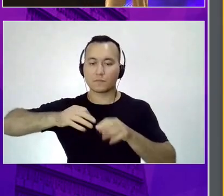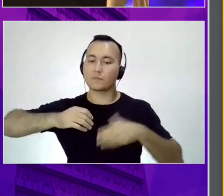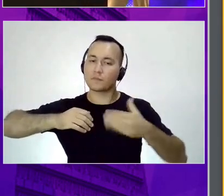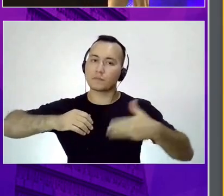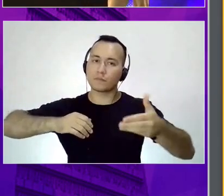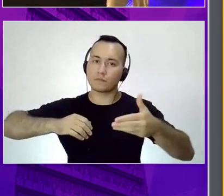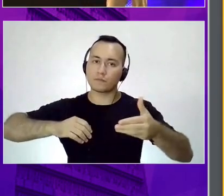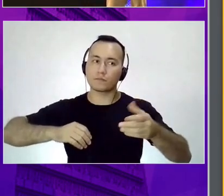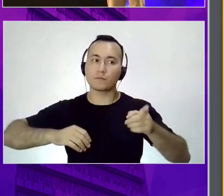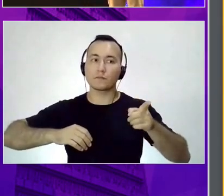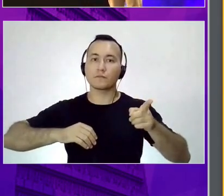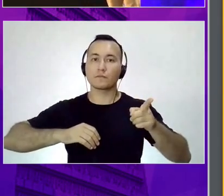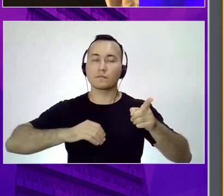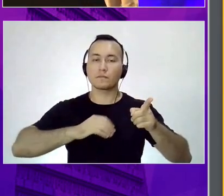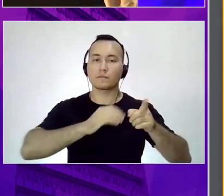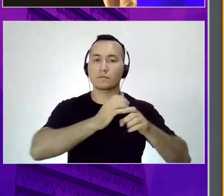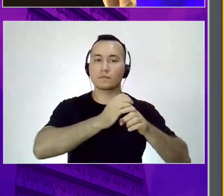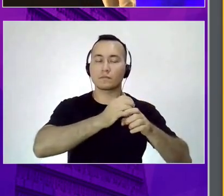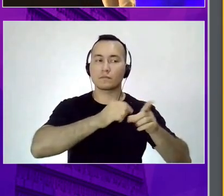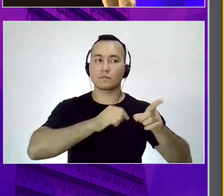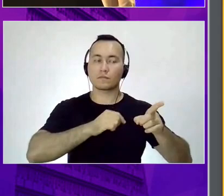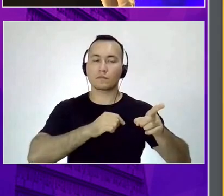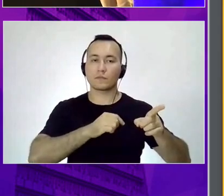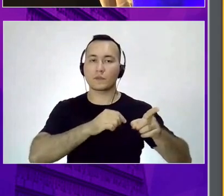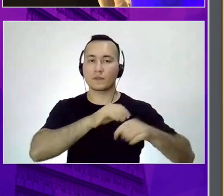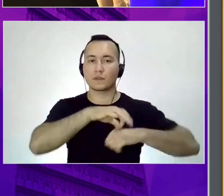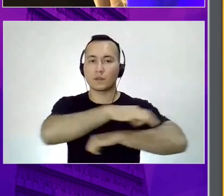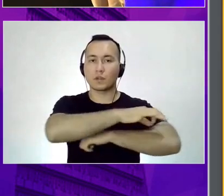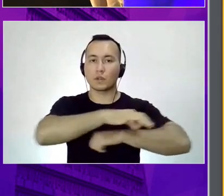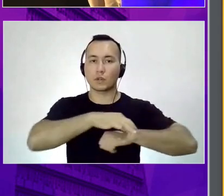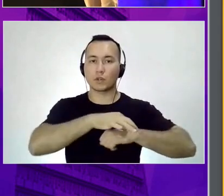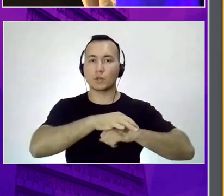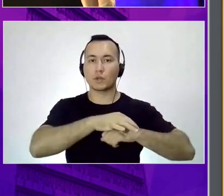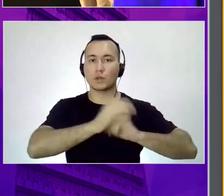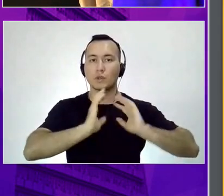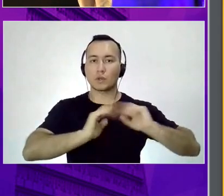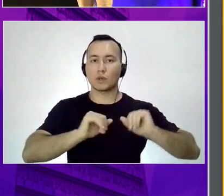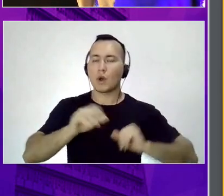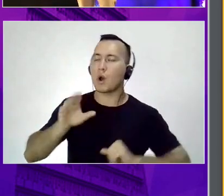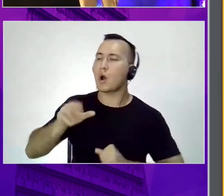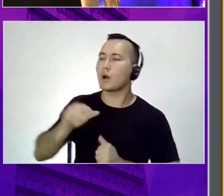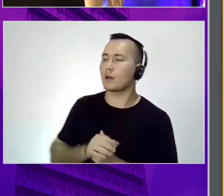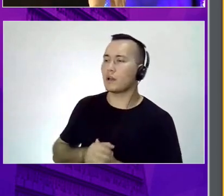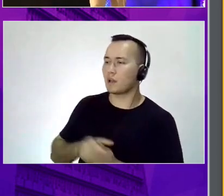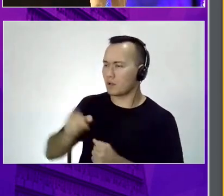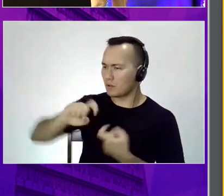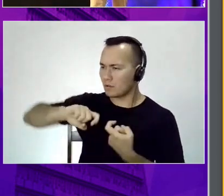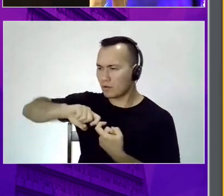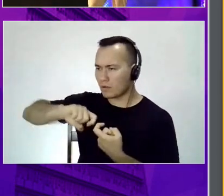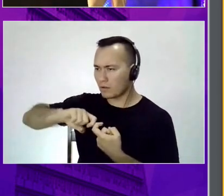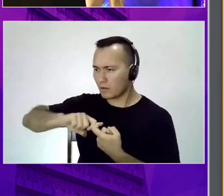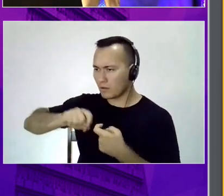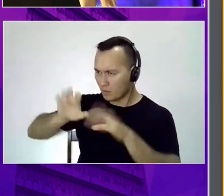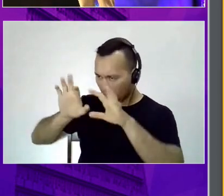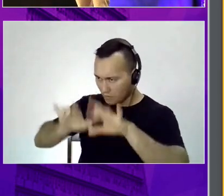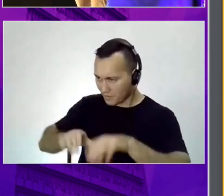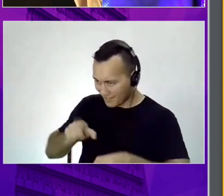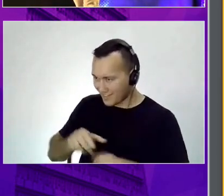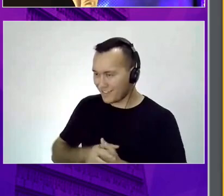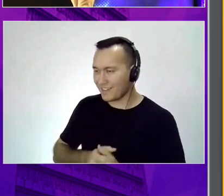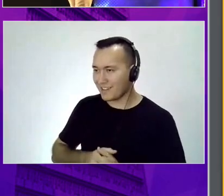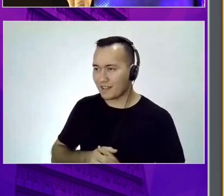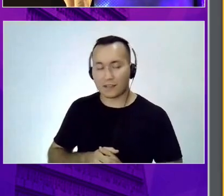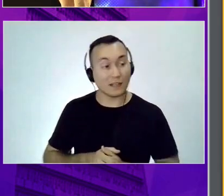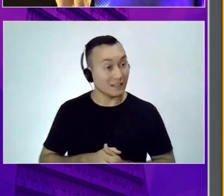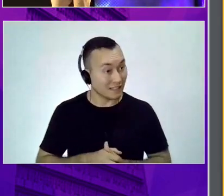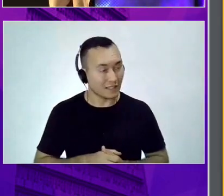Python? É Python. Não, a gente precisa em Node. Cara, estava tudo pronto. Beleza, lá vai o time trabalhar no código de